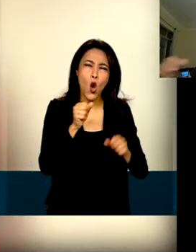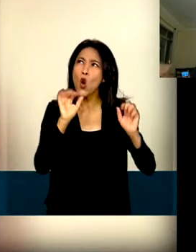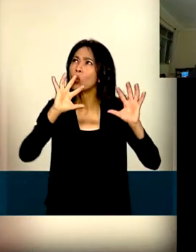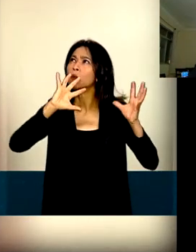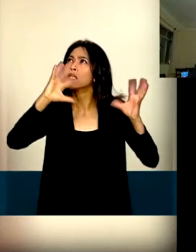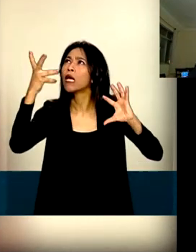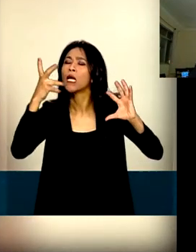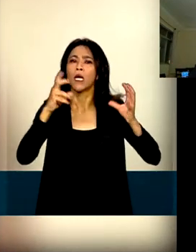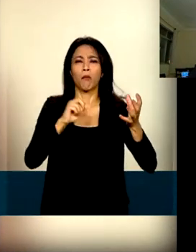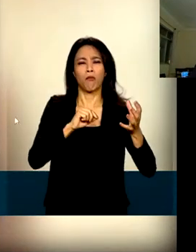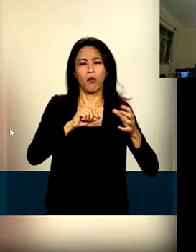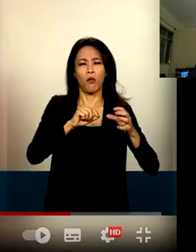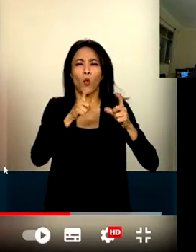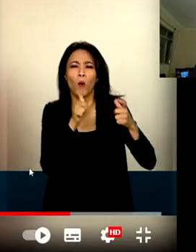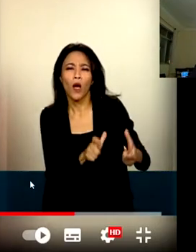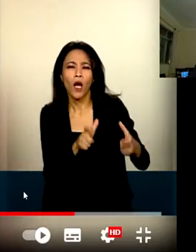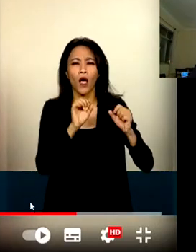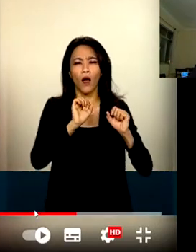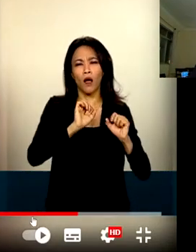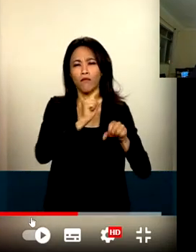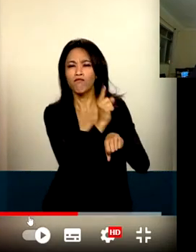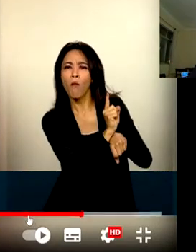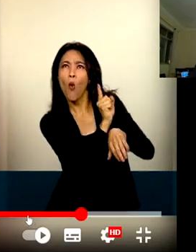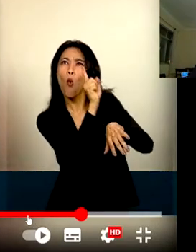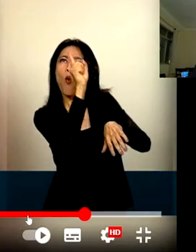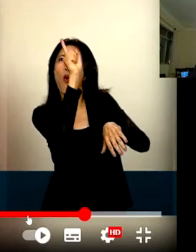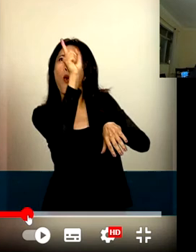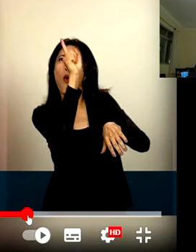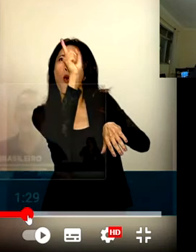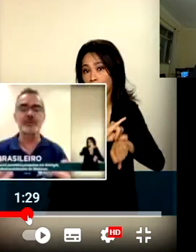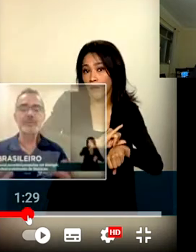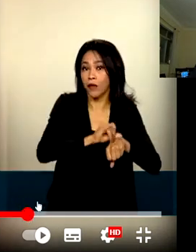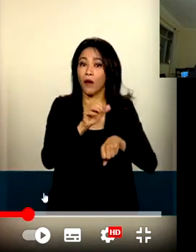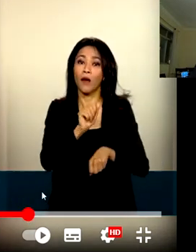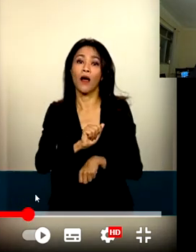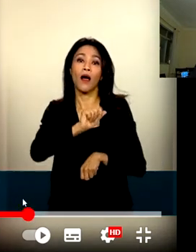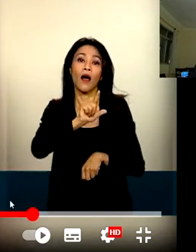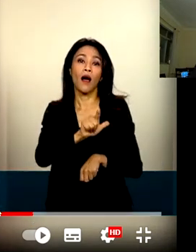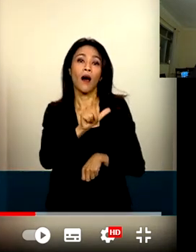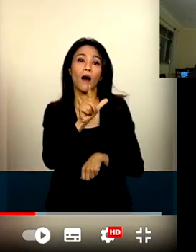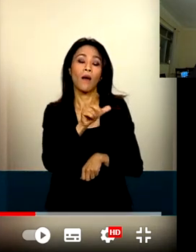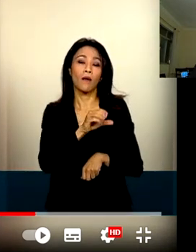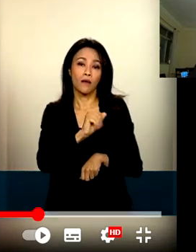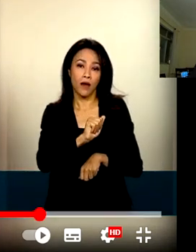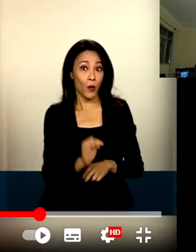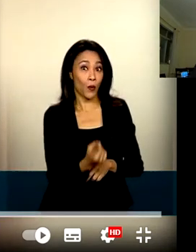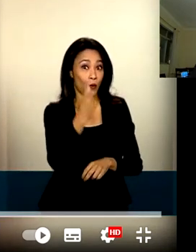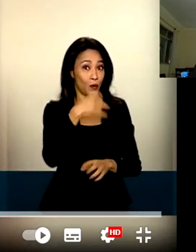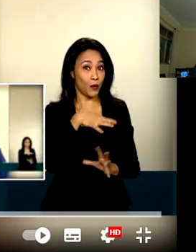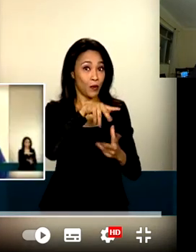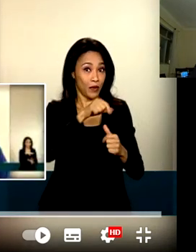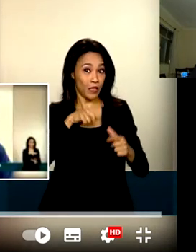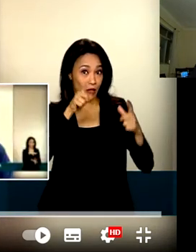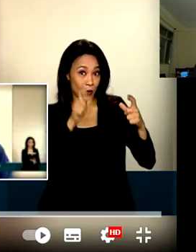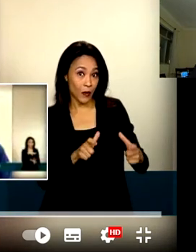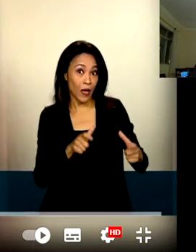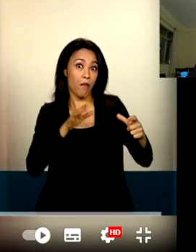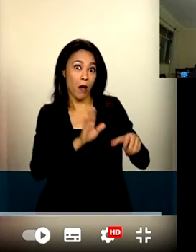para fazer diversos atividades espaciais e outras justamente em tempos